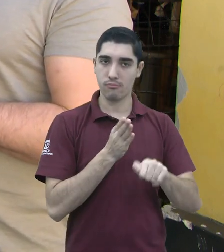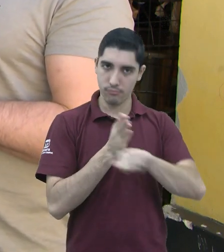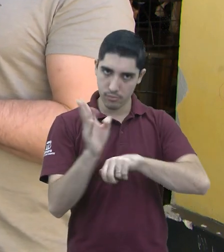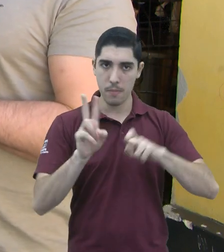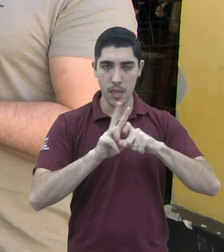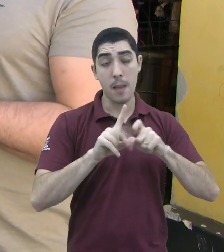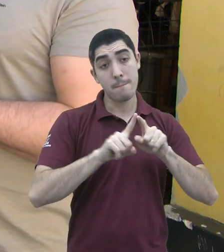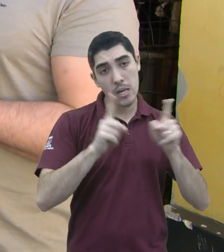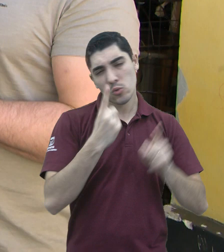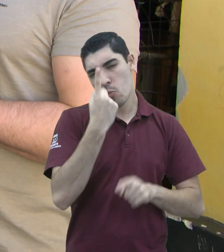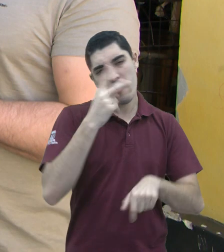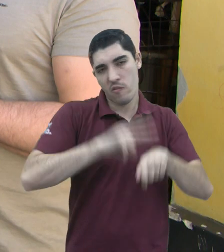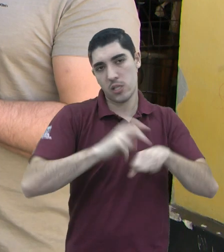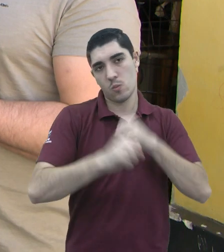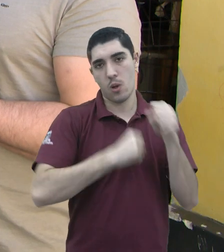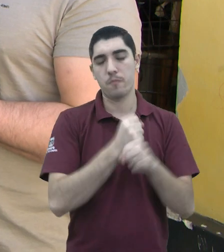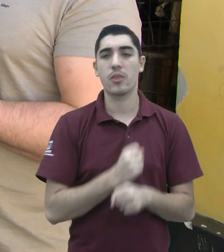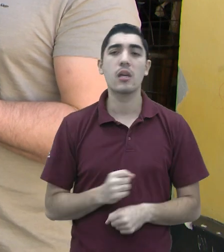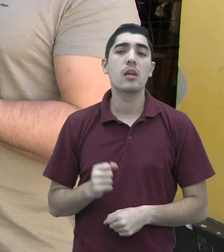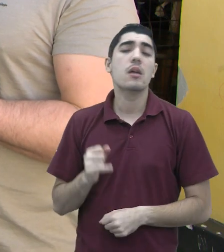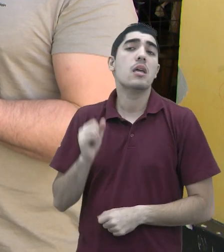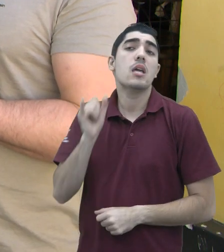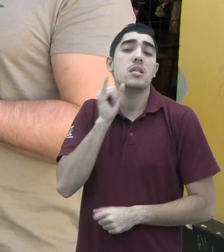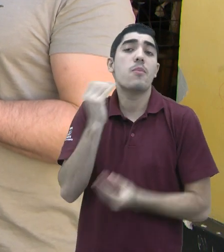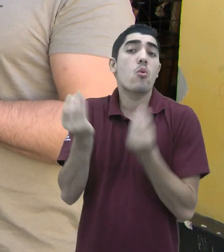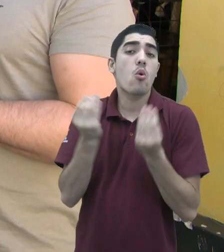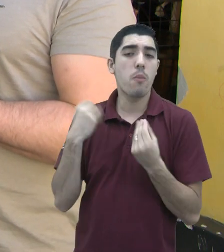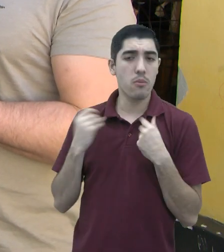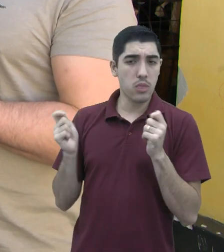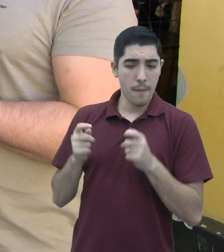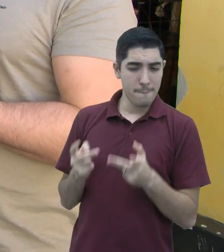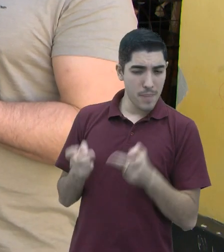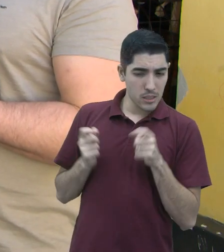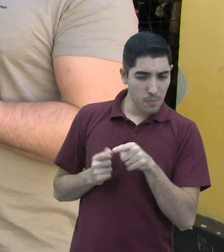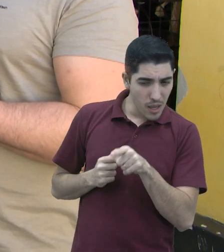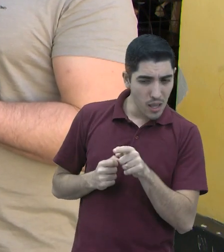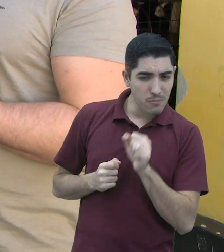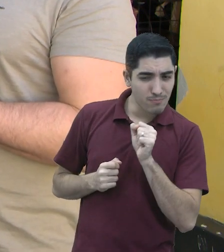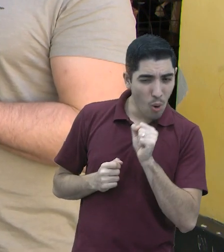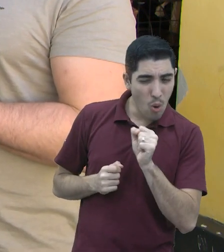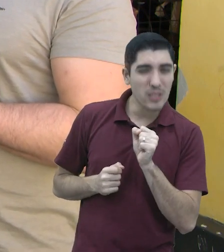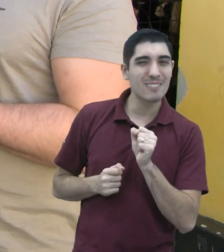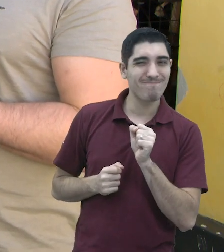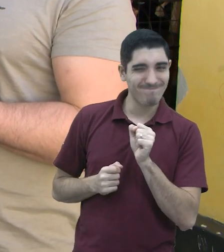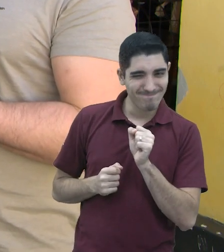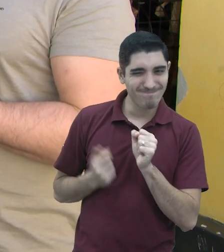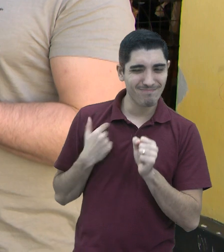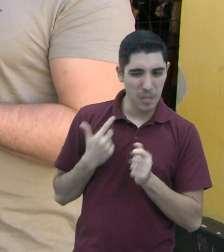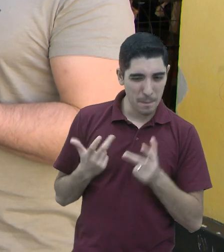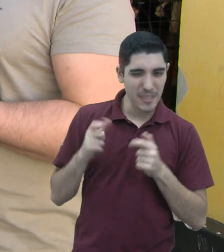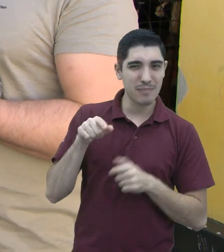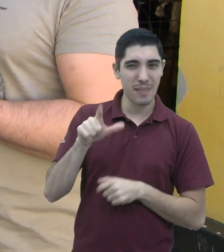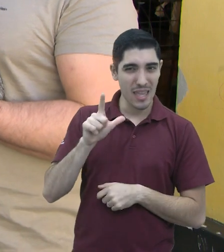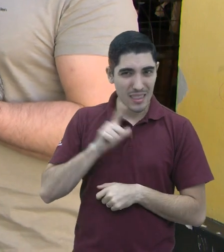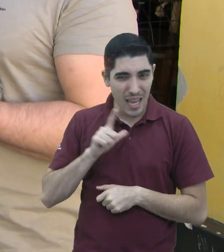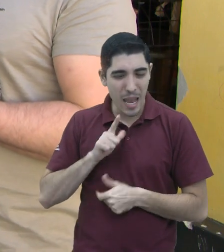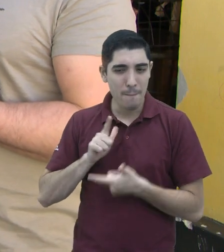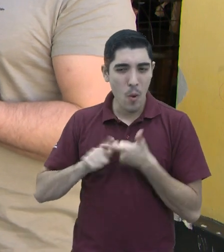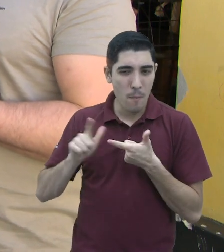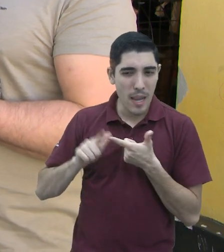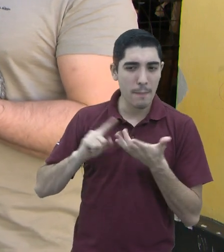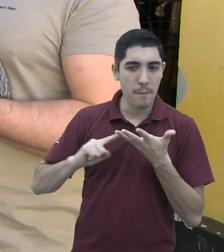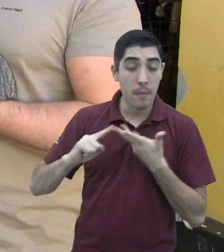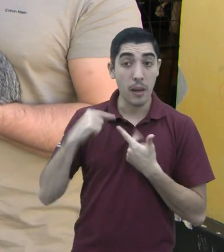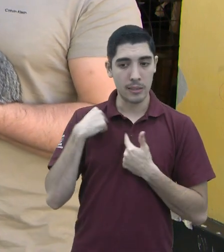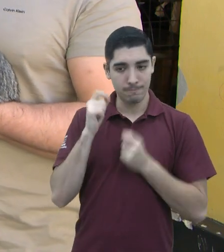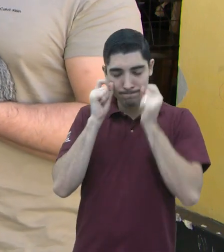procura antes, mas assim, o check-up é uma vez por ano. E o que seria alguma coisa diferente? Que sinal que esses bichinhos podem dar ou quais sinais eles podem dar